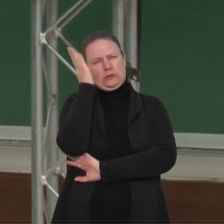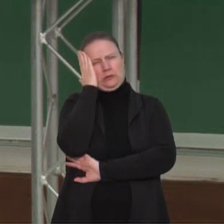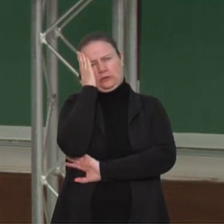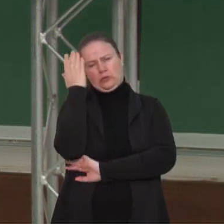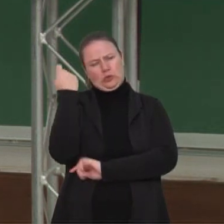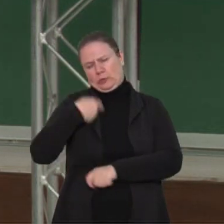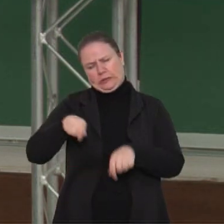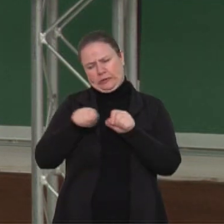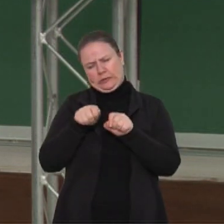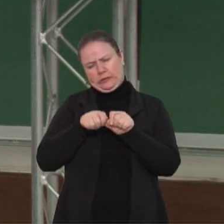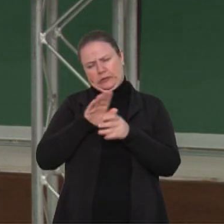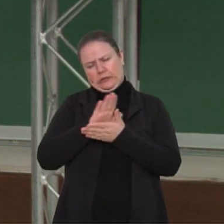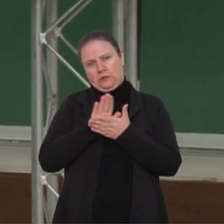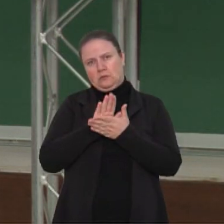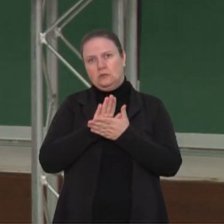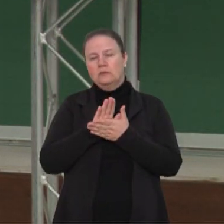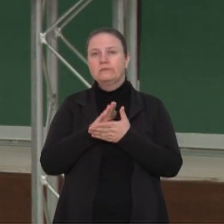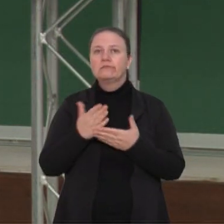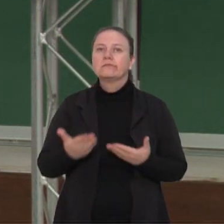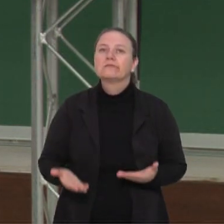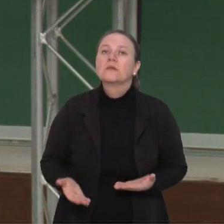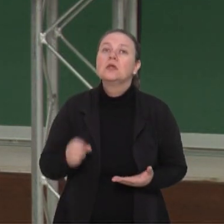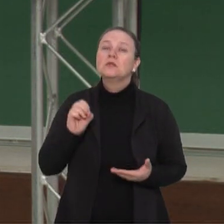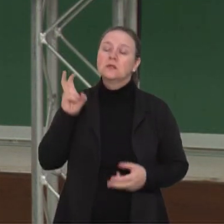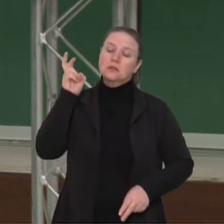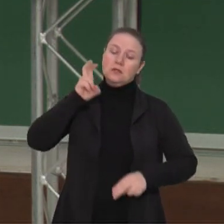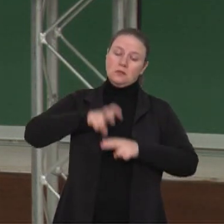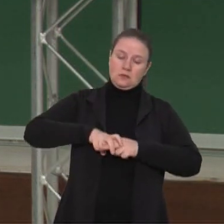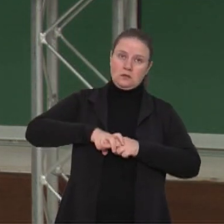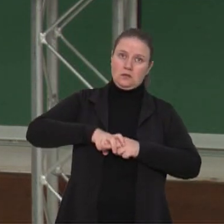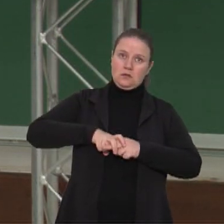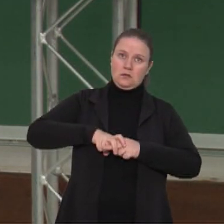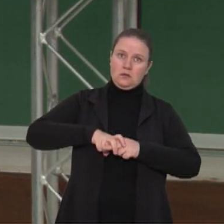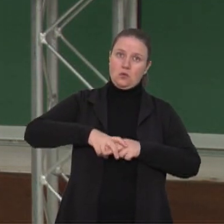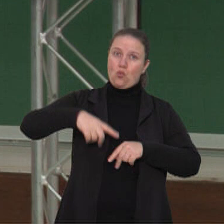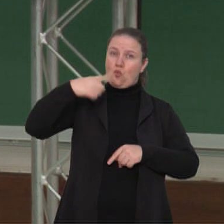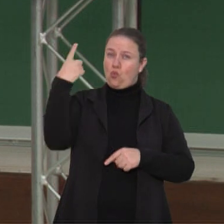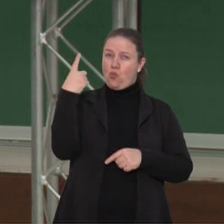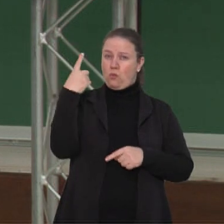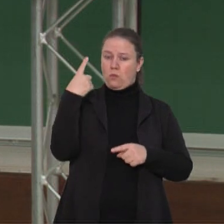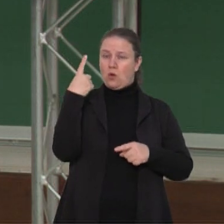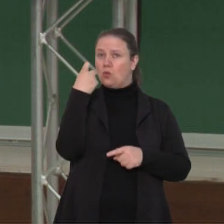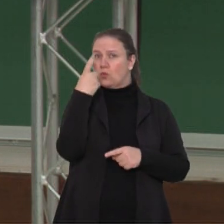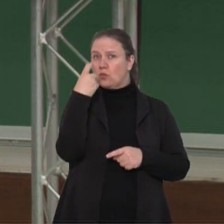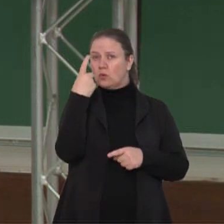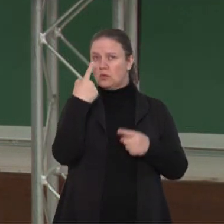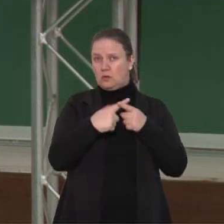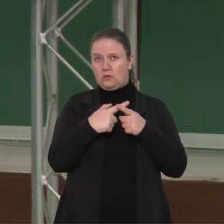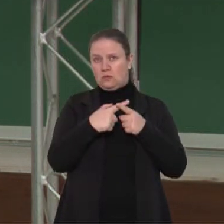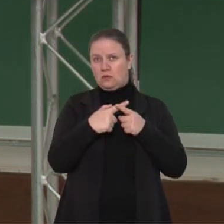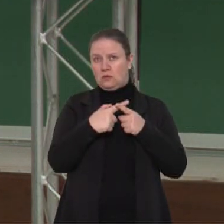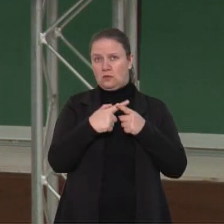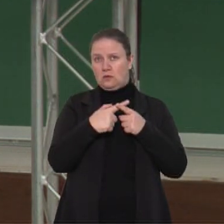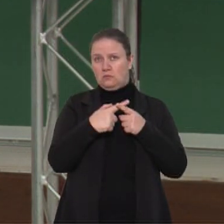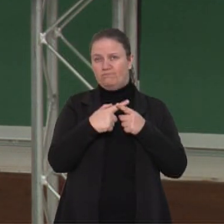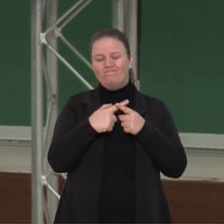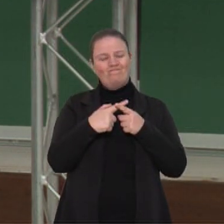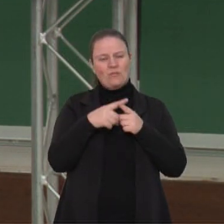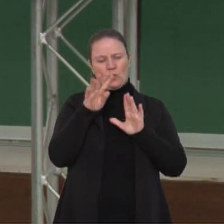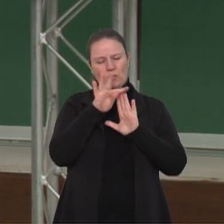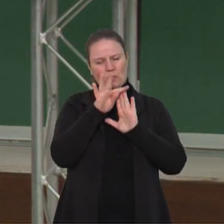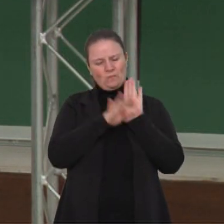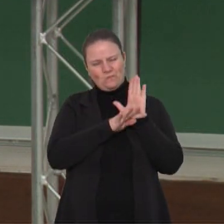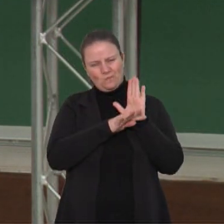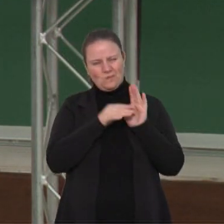cabeça. Porque se você sentar para escrever e não fizer um planejamento por meio do rascunho, o teu texto